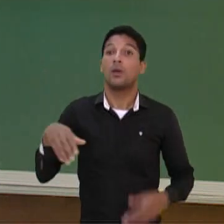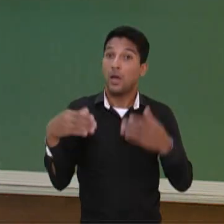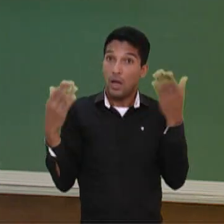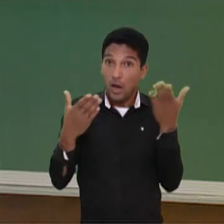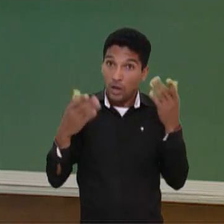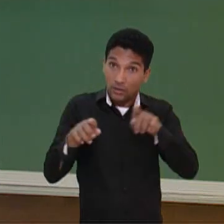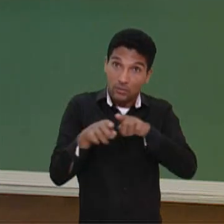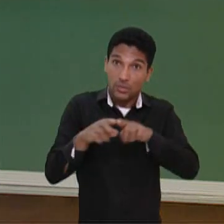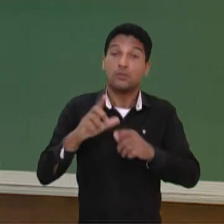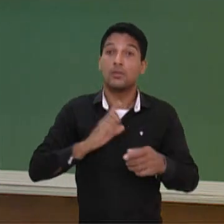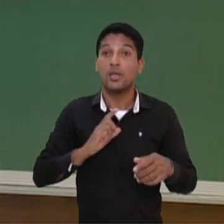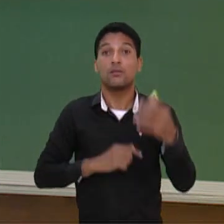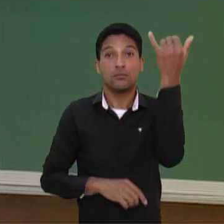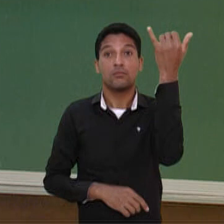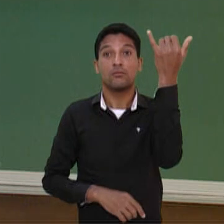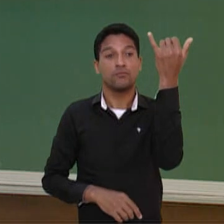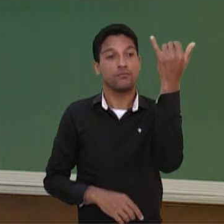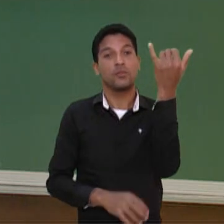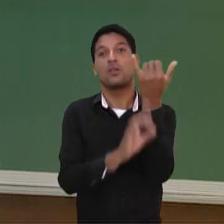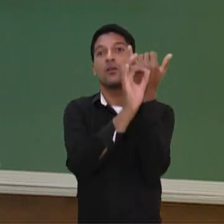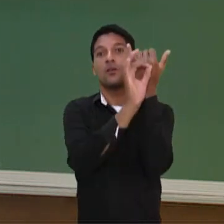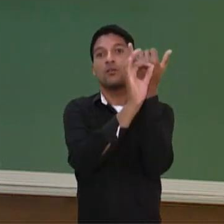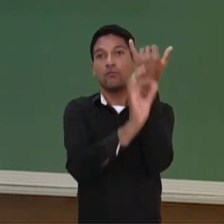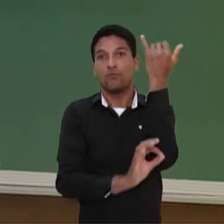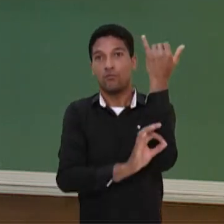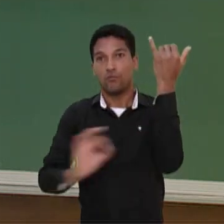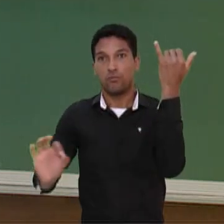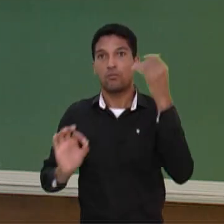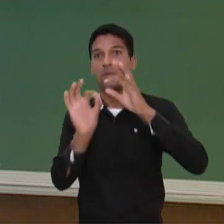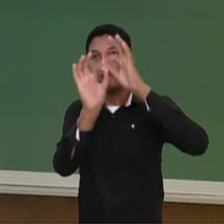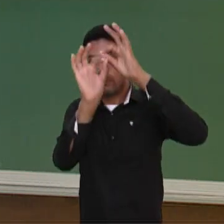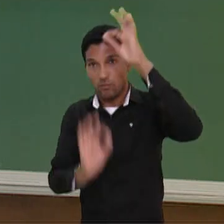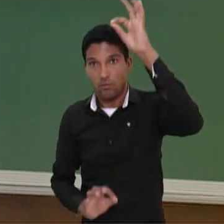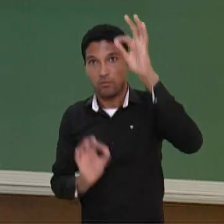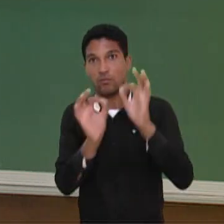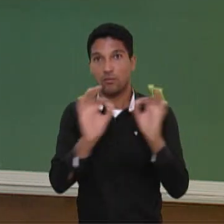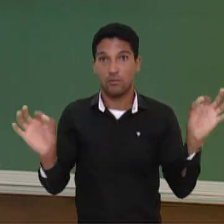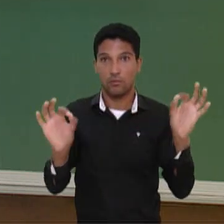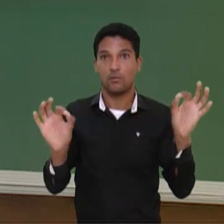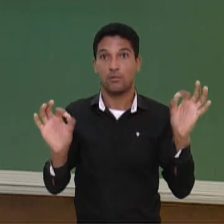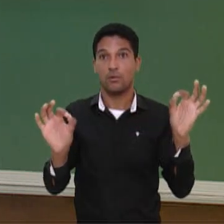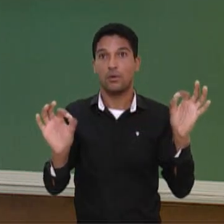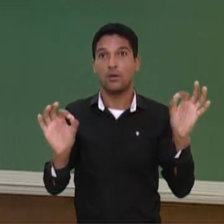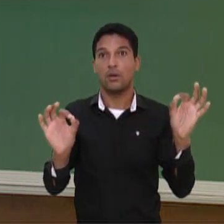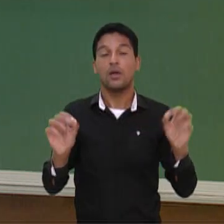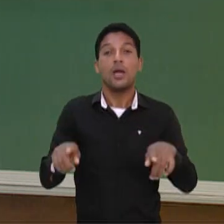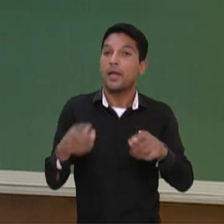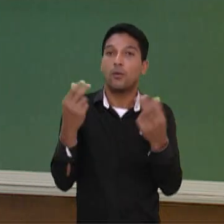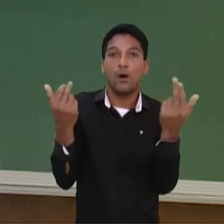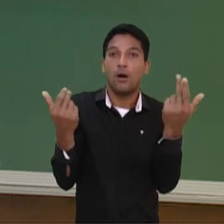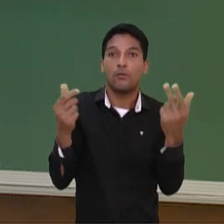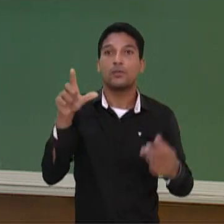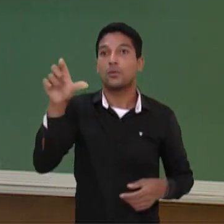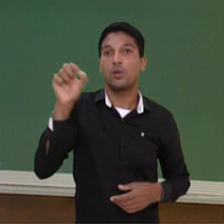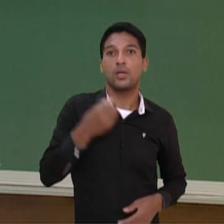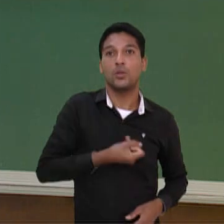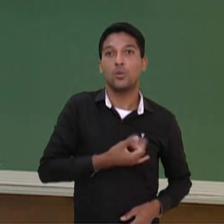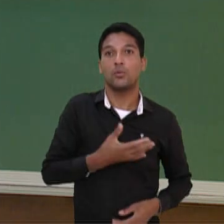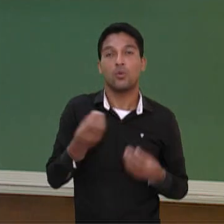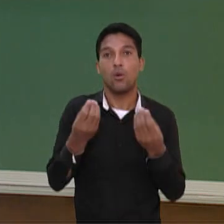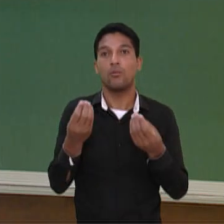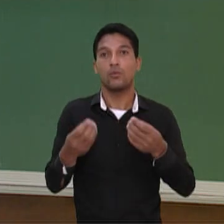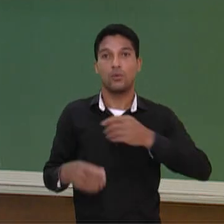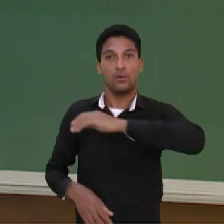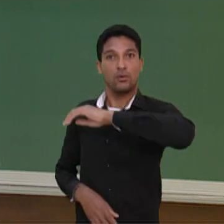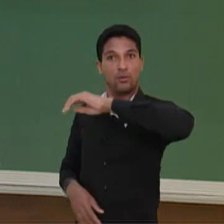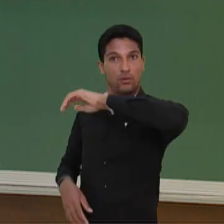temos um gráfico, né? E nós utilizamos a mesma técnica de escolher números para desenhar esse gráfico aí,